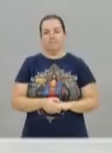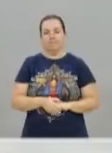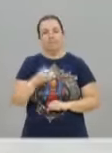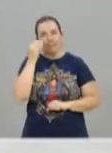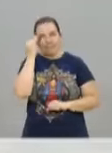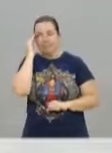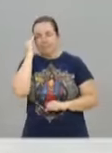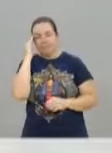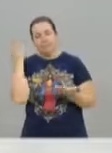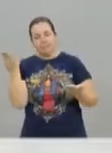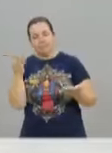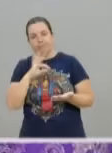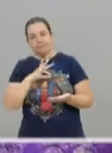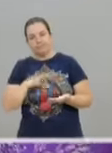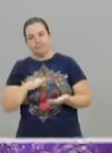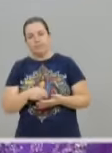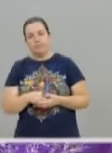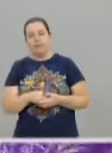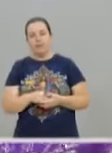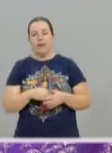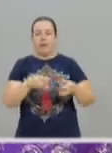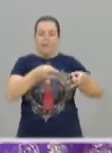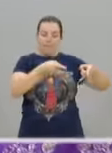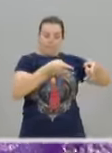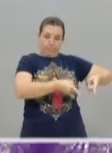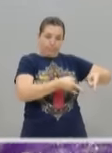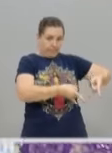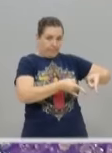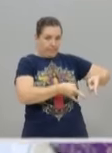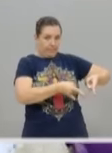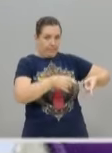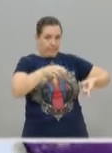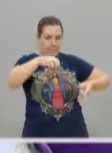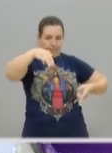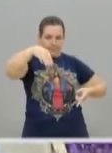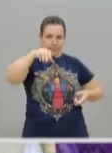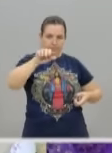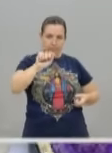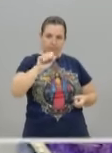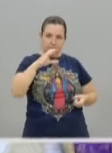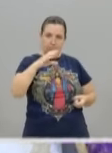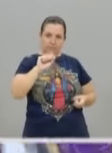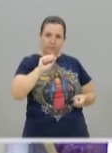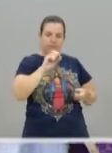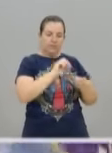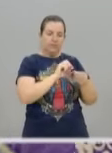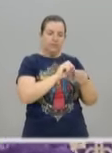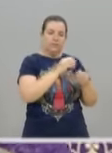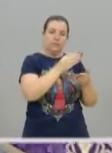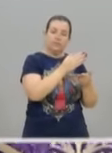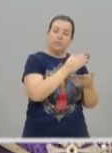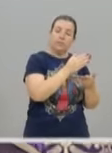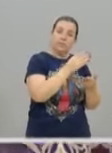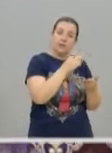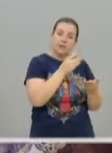p a maca fez parte da vida dele 38